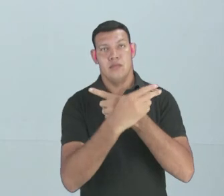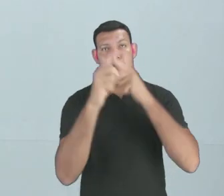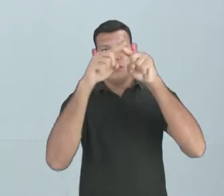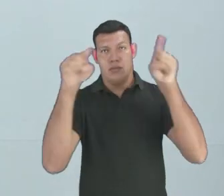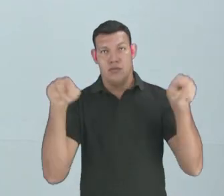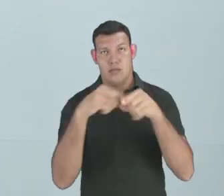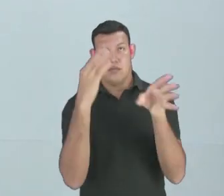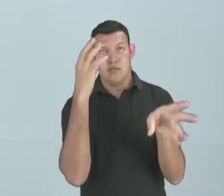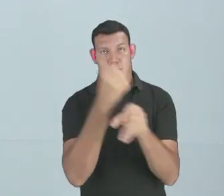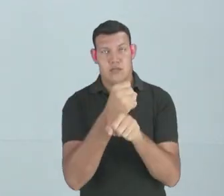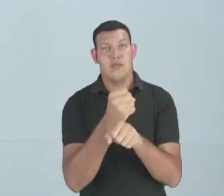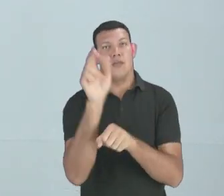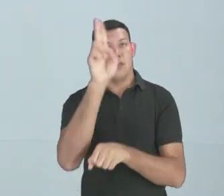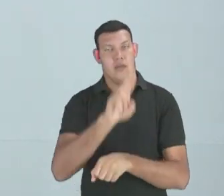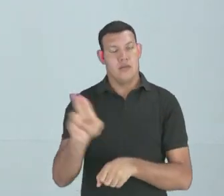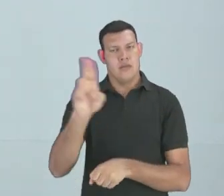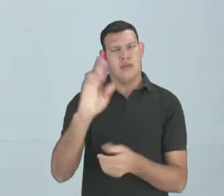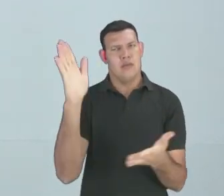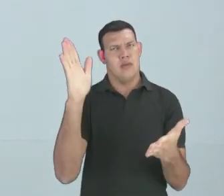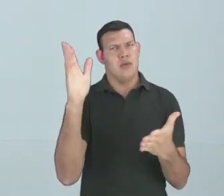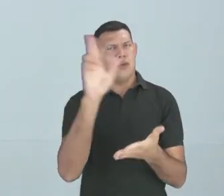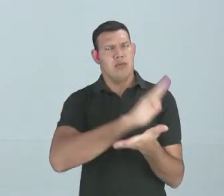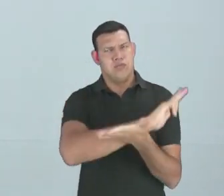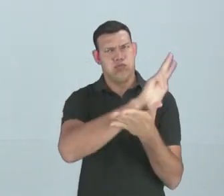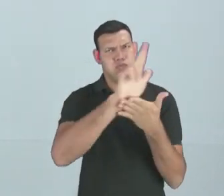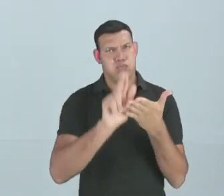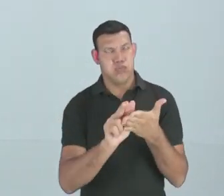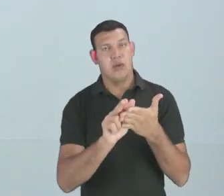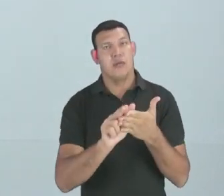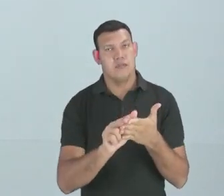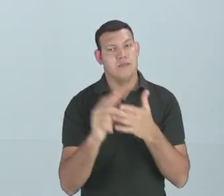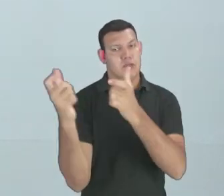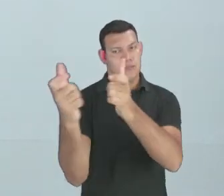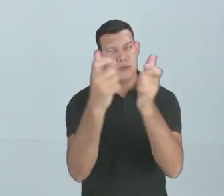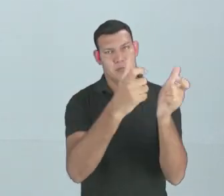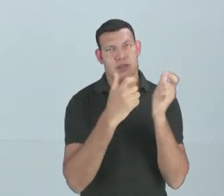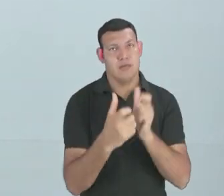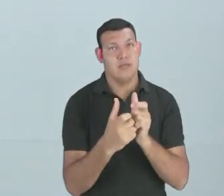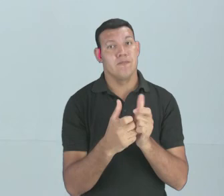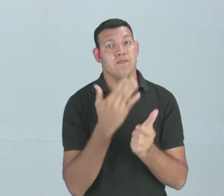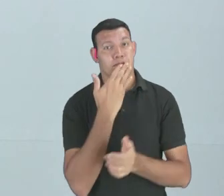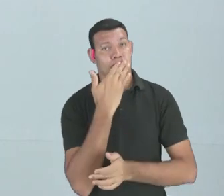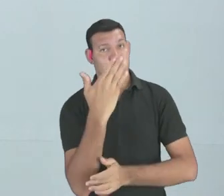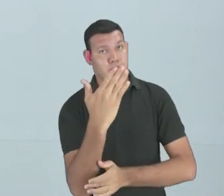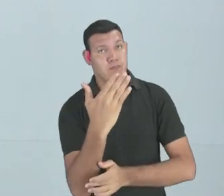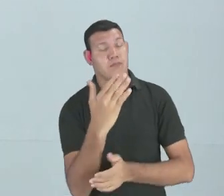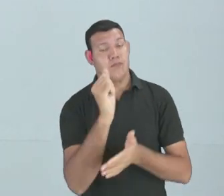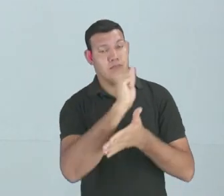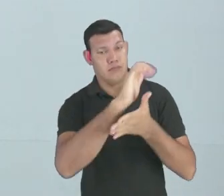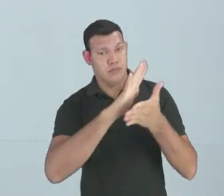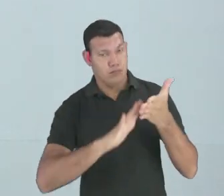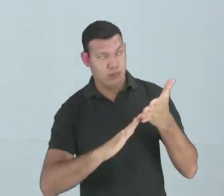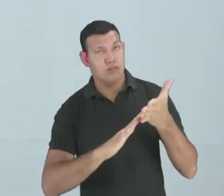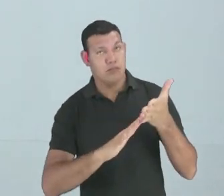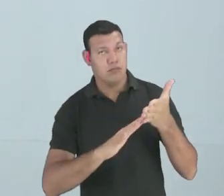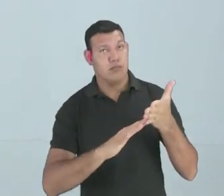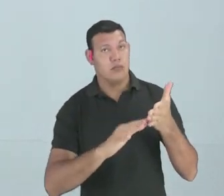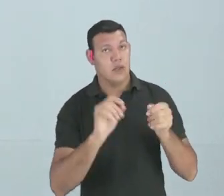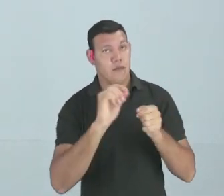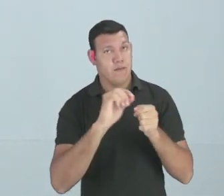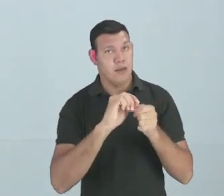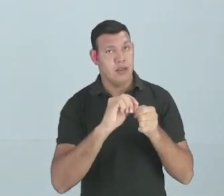ser aplicadas em várias situações. Com isso, eu peço a vocês que façam as atividades que estão propostas